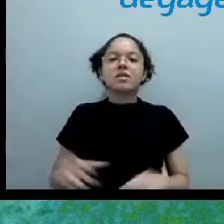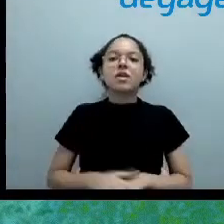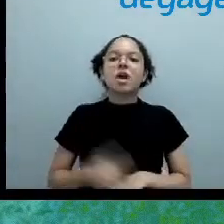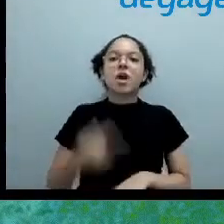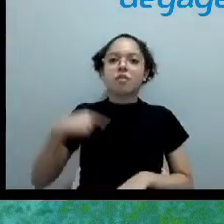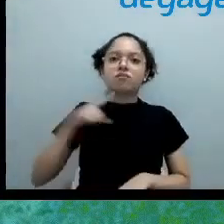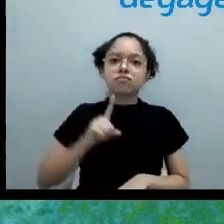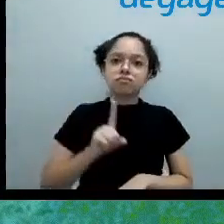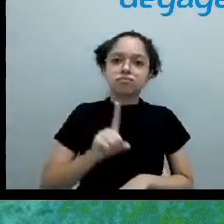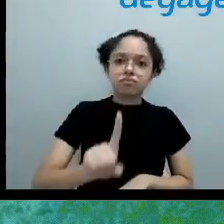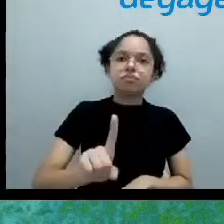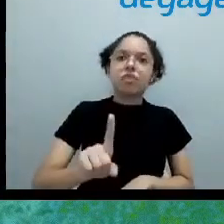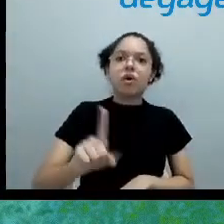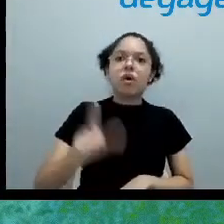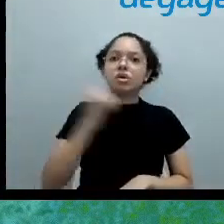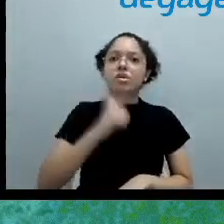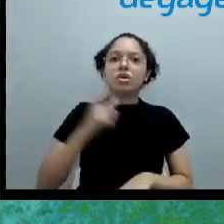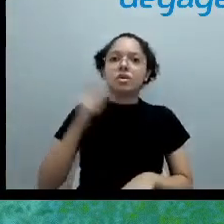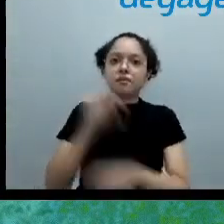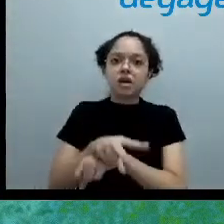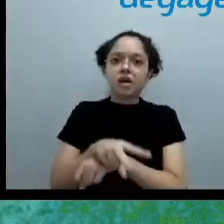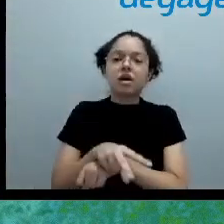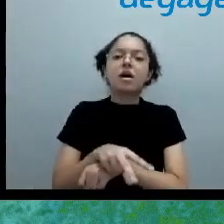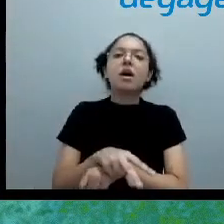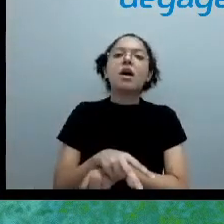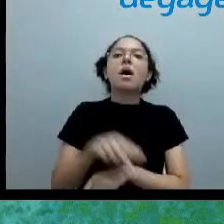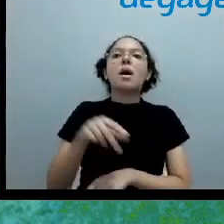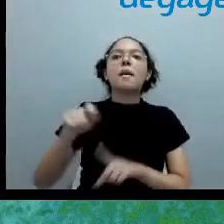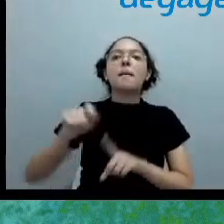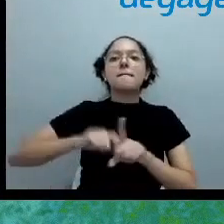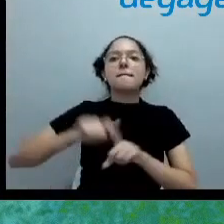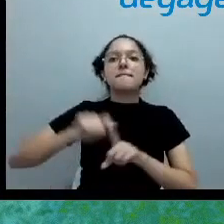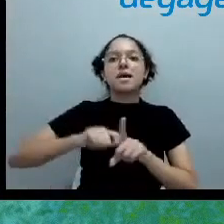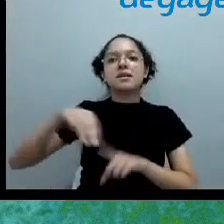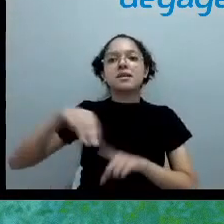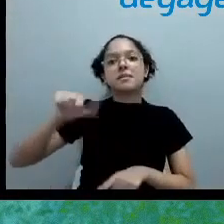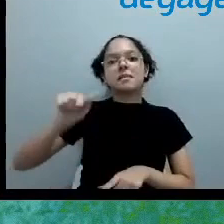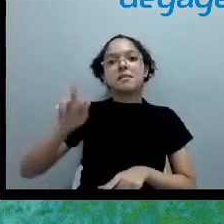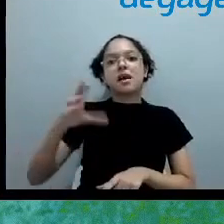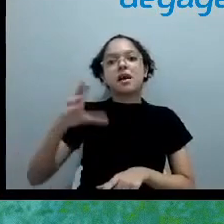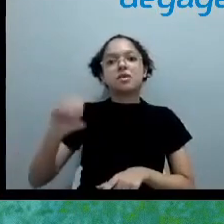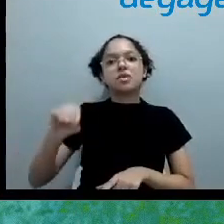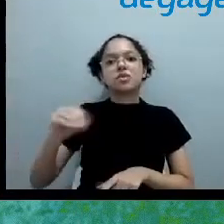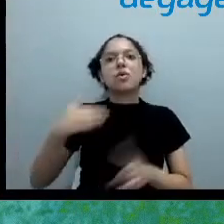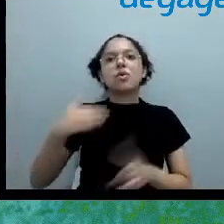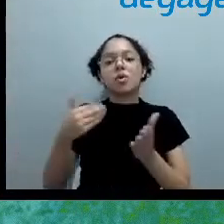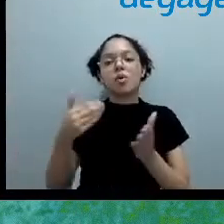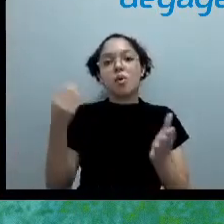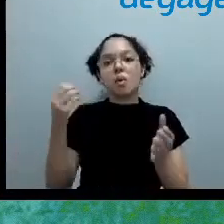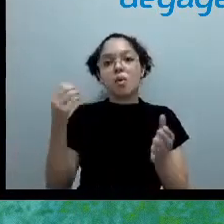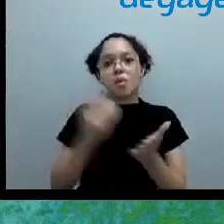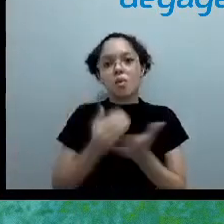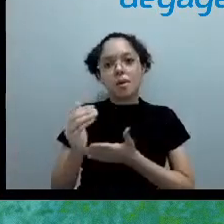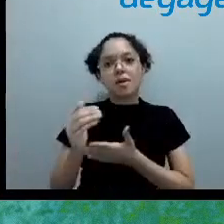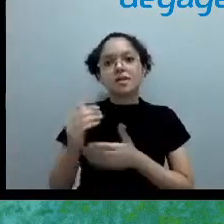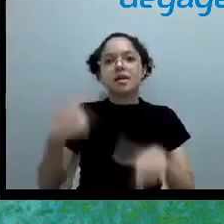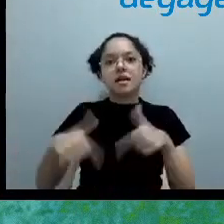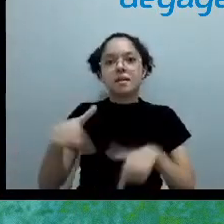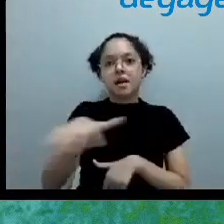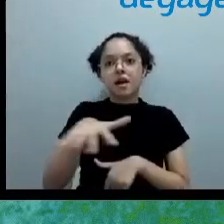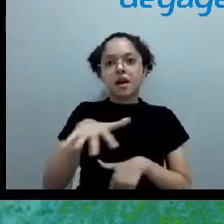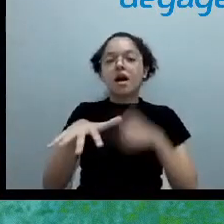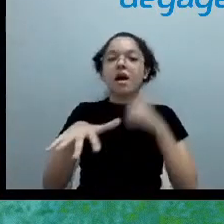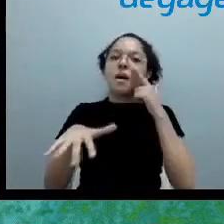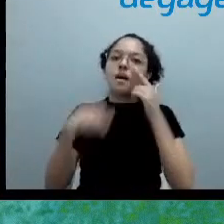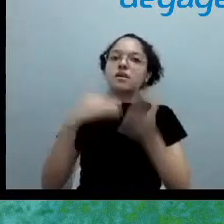avaliação e consegui entrar. Então, em março de 2016, eu comecei a trabalhar na secretaria e estou lá até hoje também, atuando